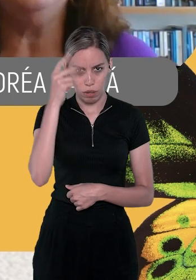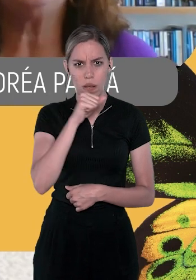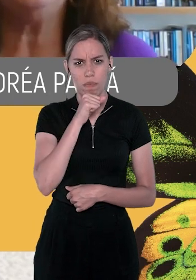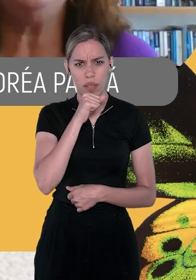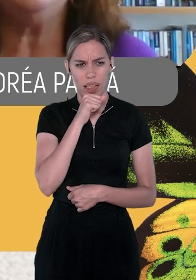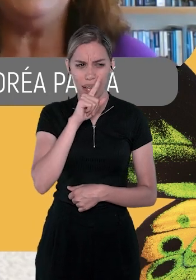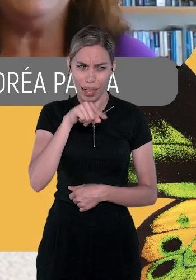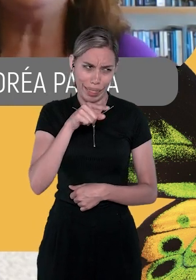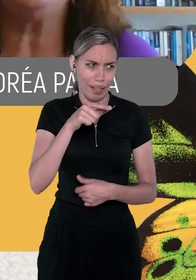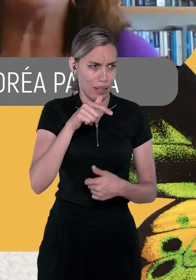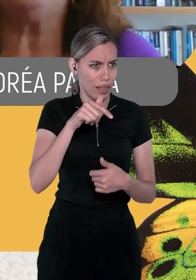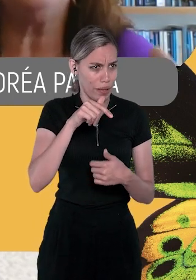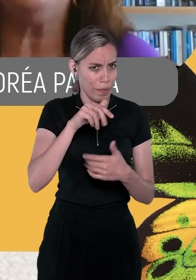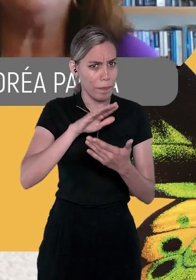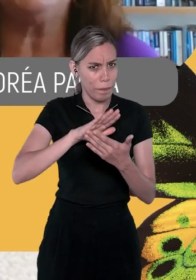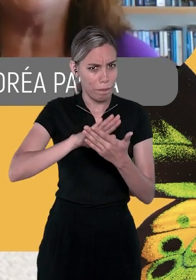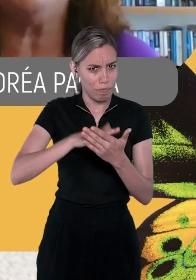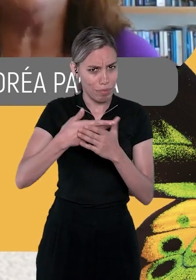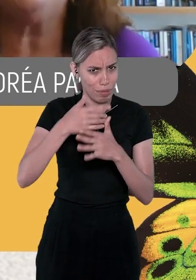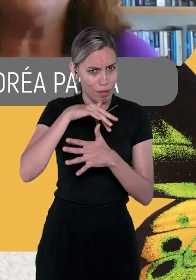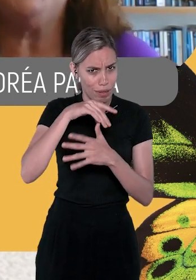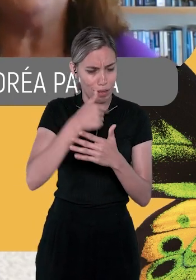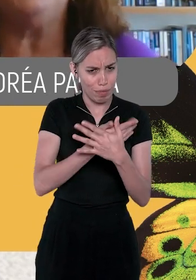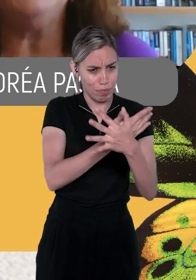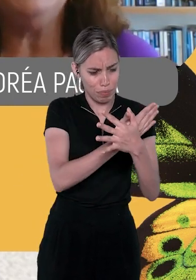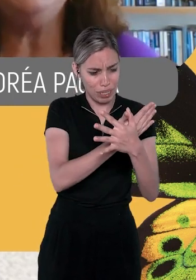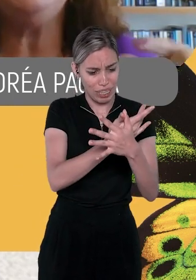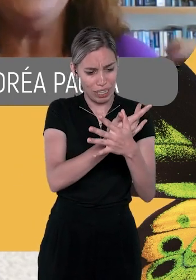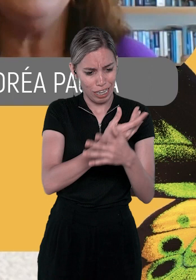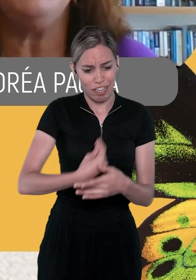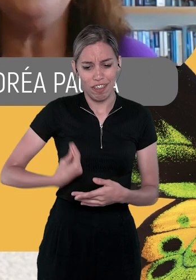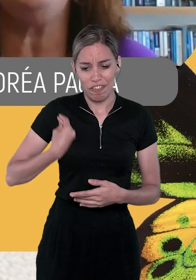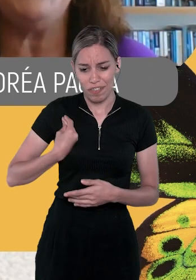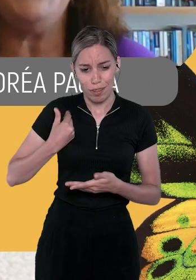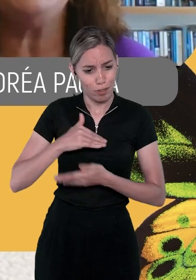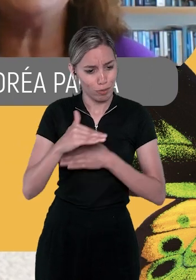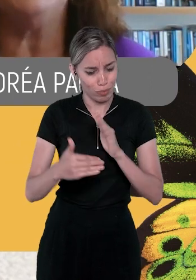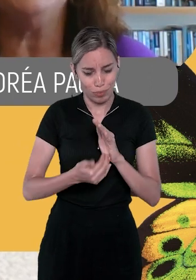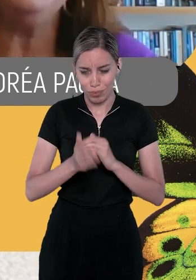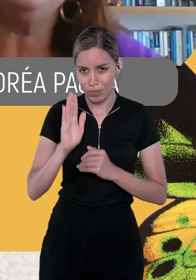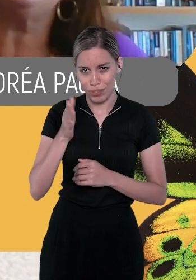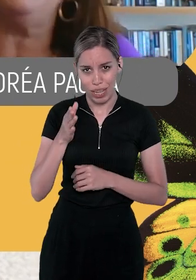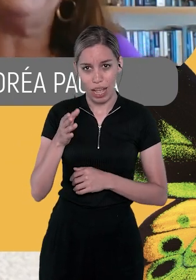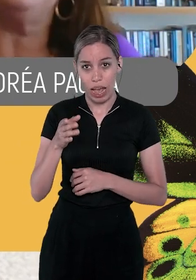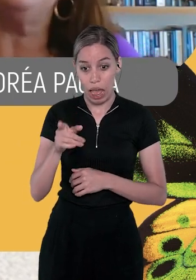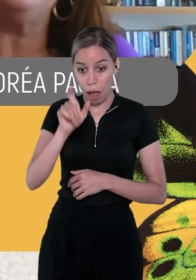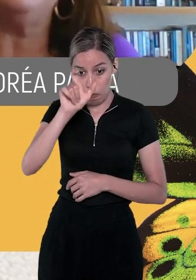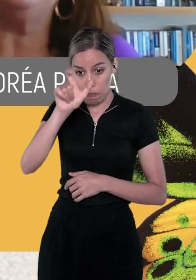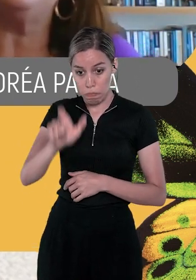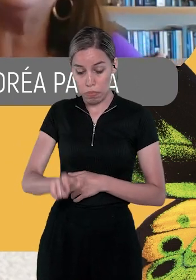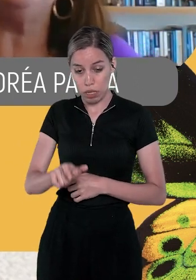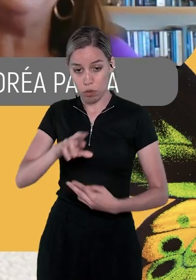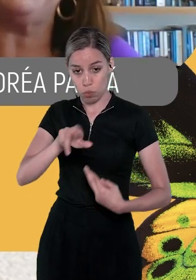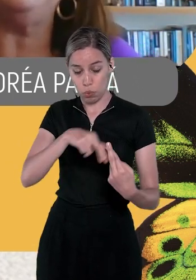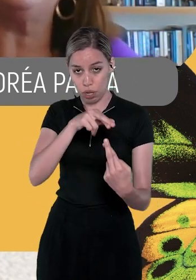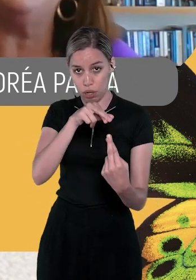tem serenidade, que já viu tudo, que já viveu tudo, e que é uma referência não só para adolescentes,